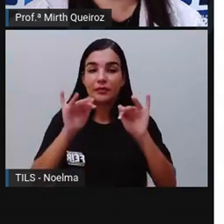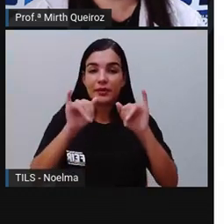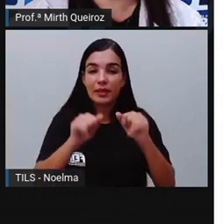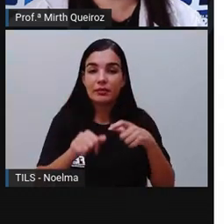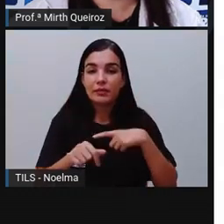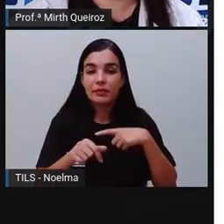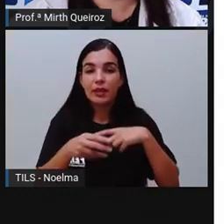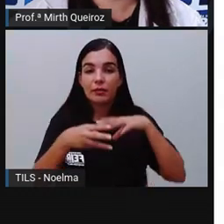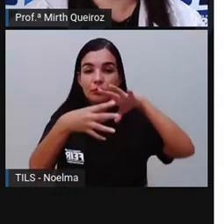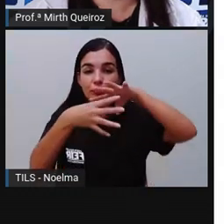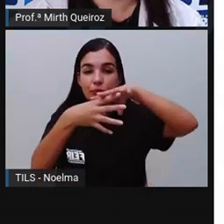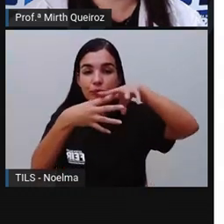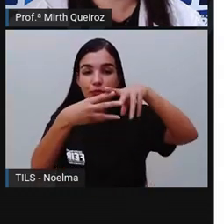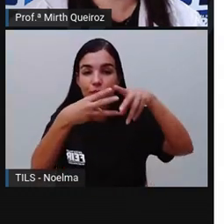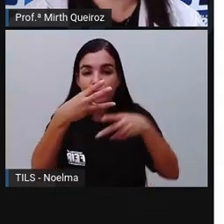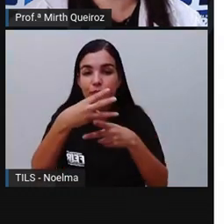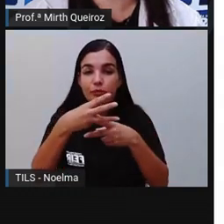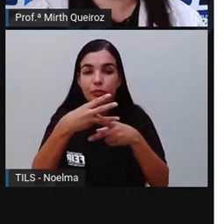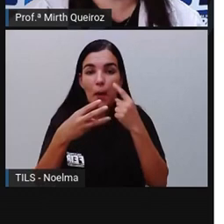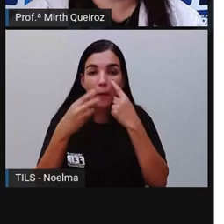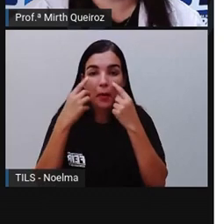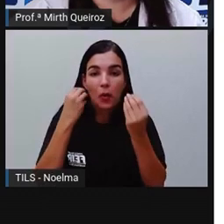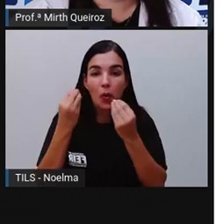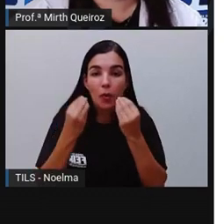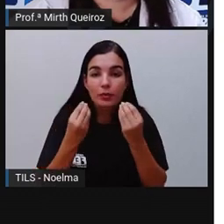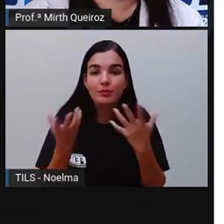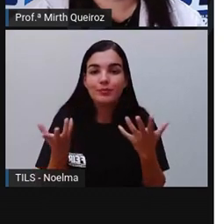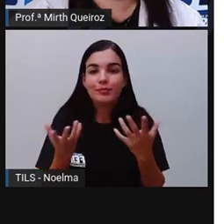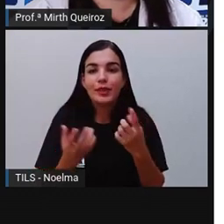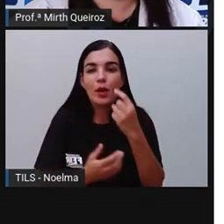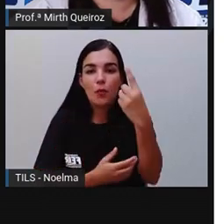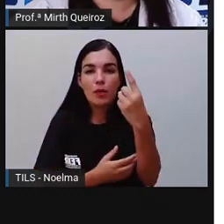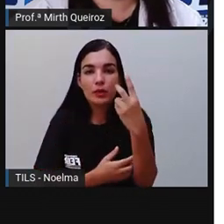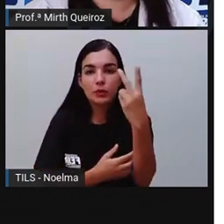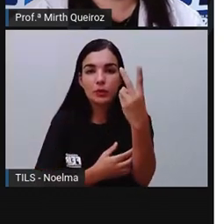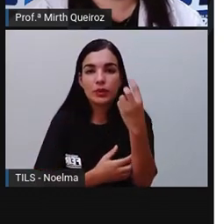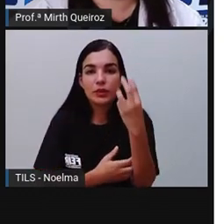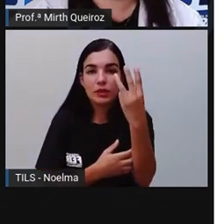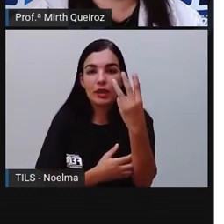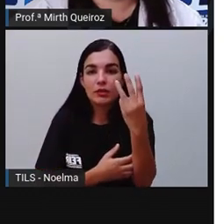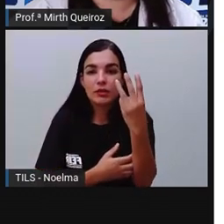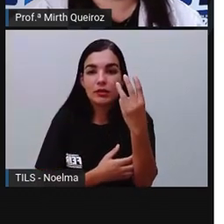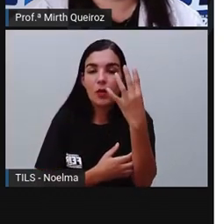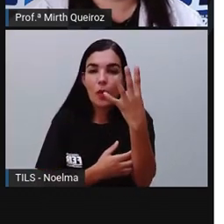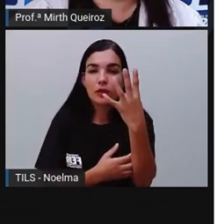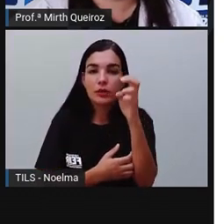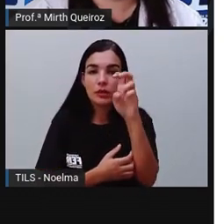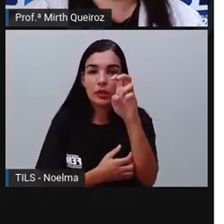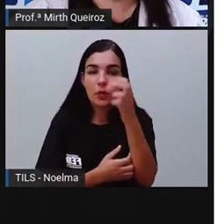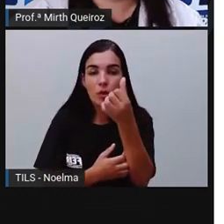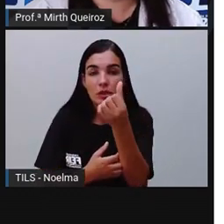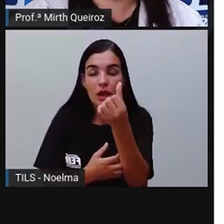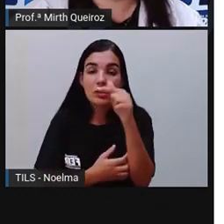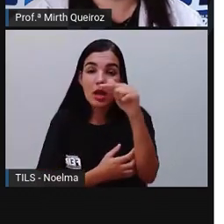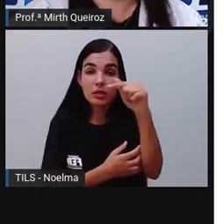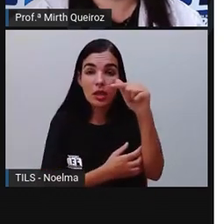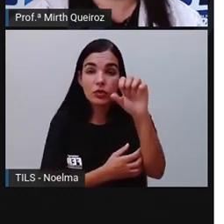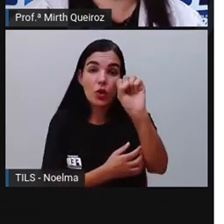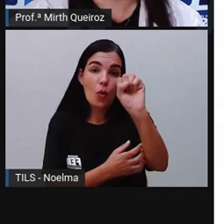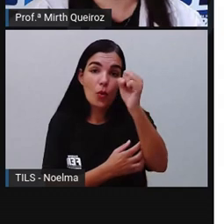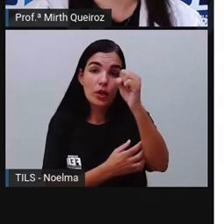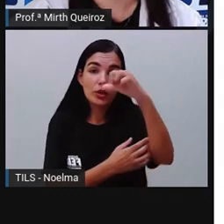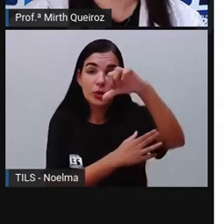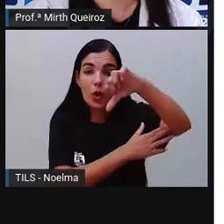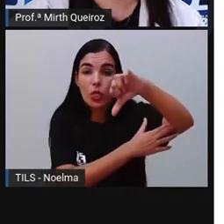as combinações aqui possíveis. E quantas foram? Uma, duas, três, quatro, cinco, seis,